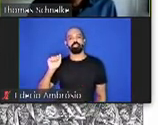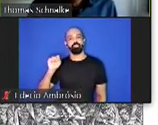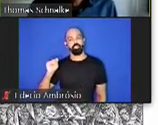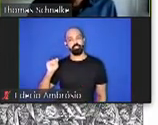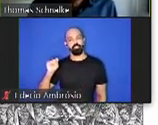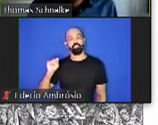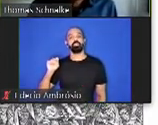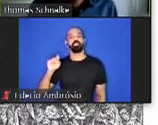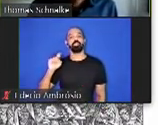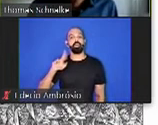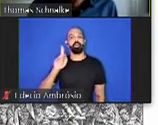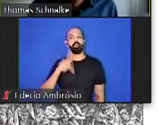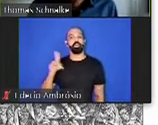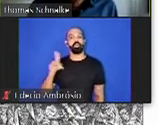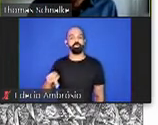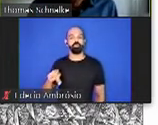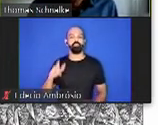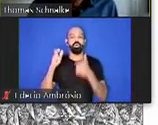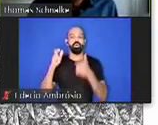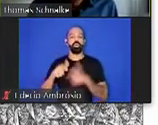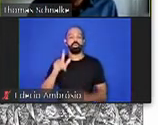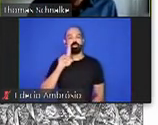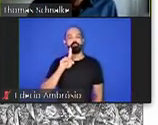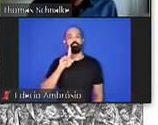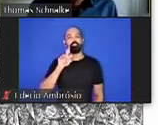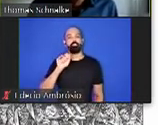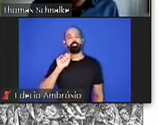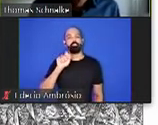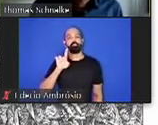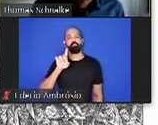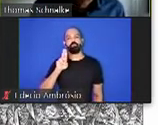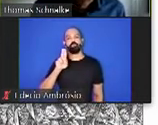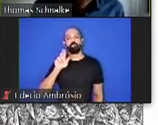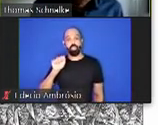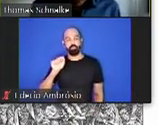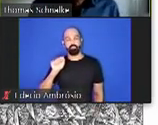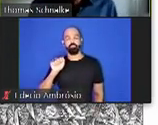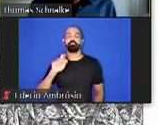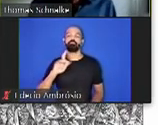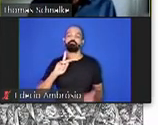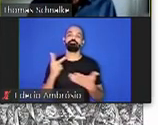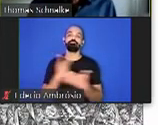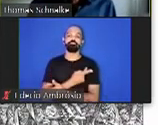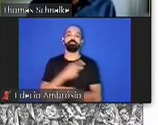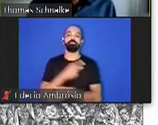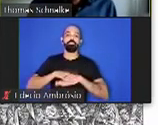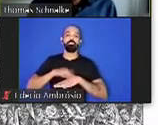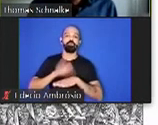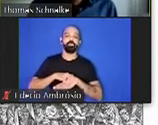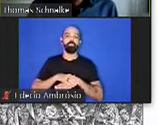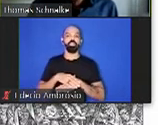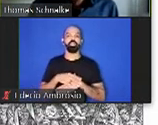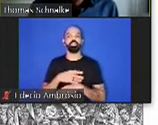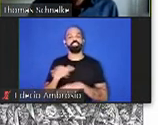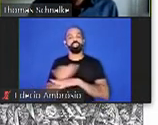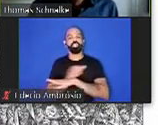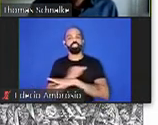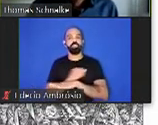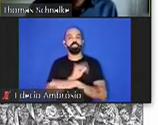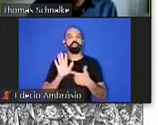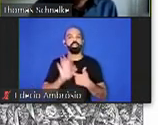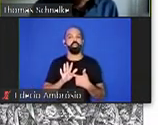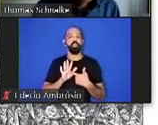professor em Pádua, na época, realizou a sua própria forma de demonstração